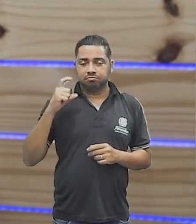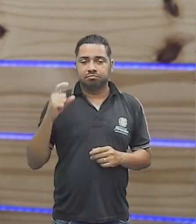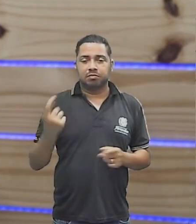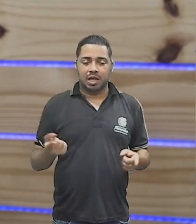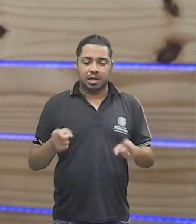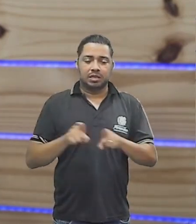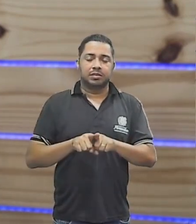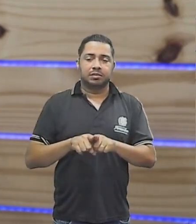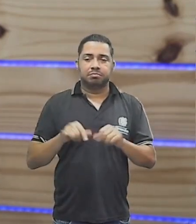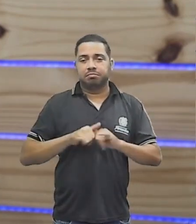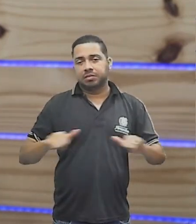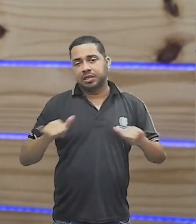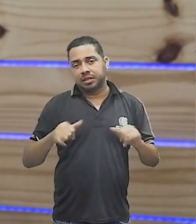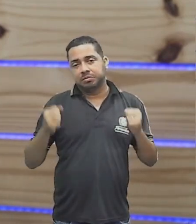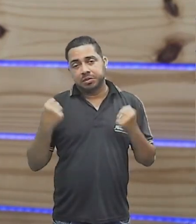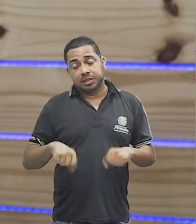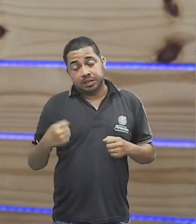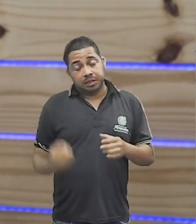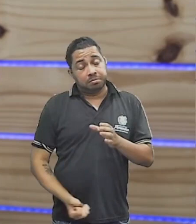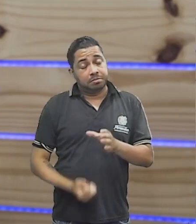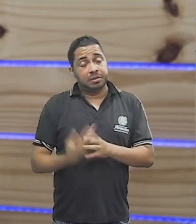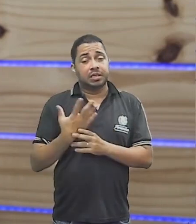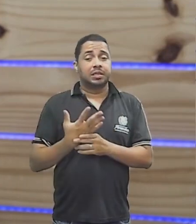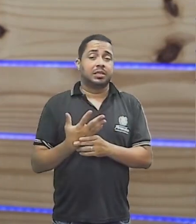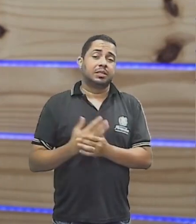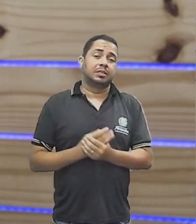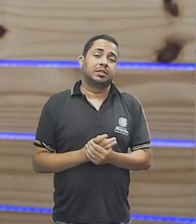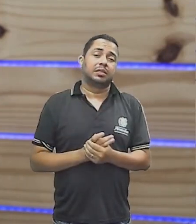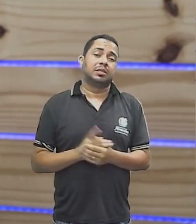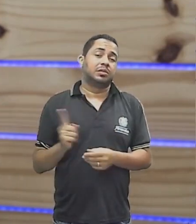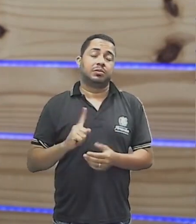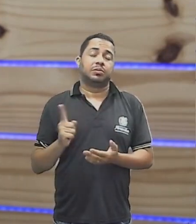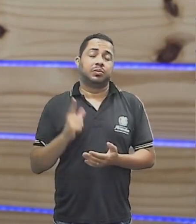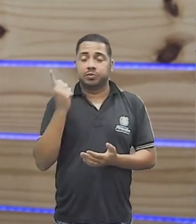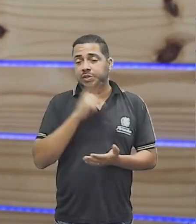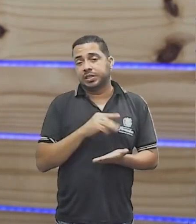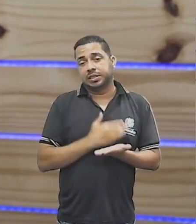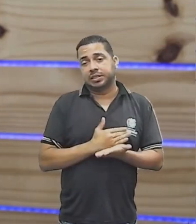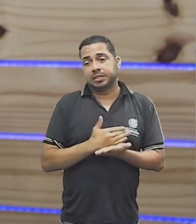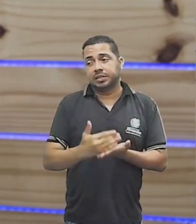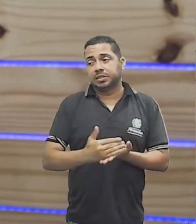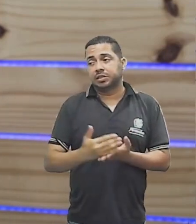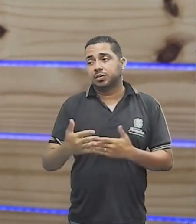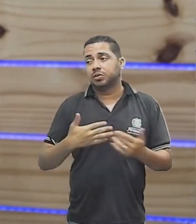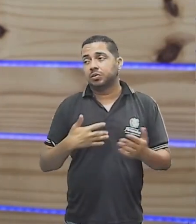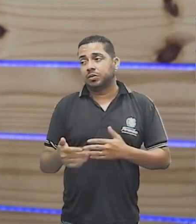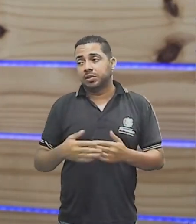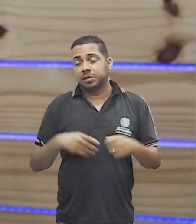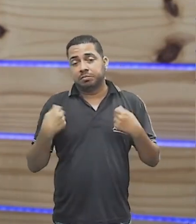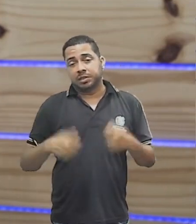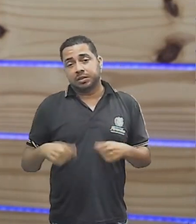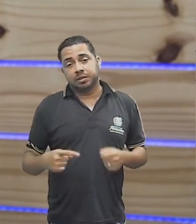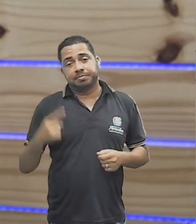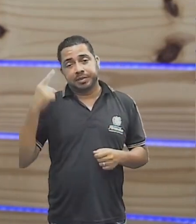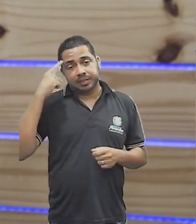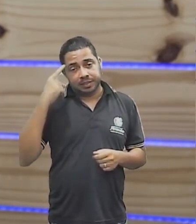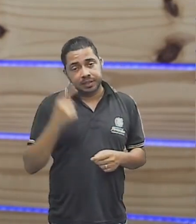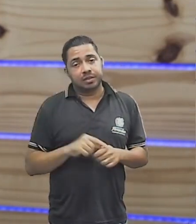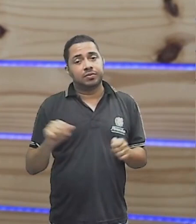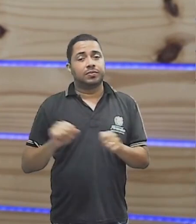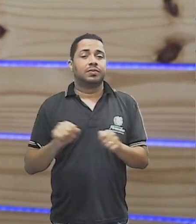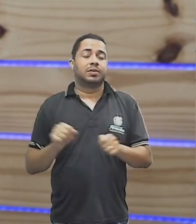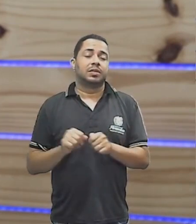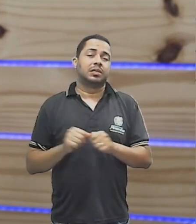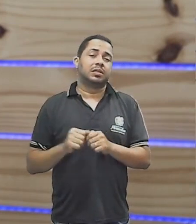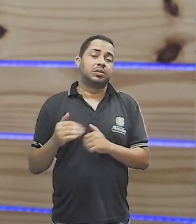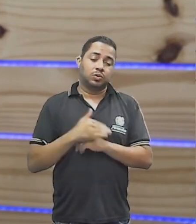Mas precisa ser bem elaborado. Não dá para iniciar de qualquer jeito, precisa ser pensado, feito todo